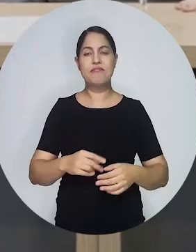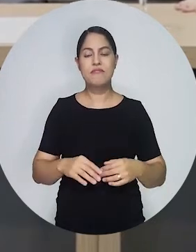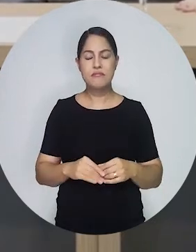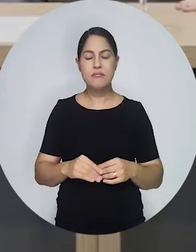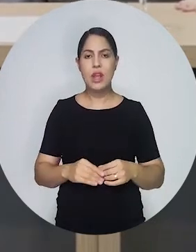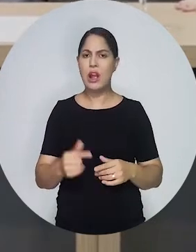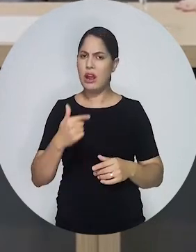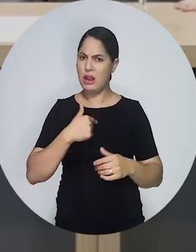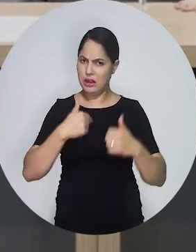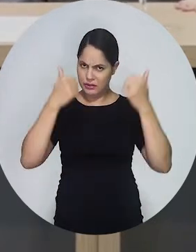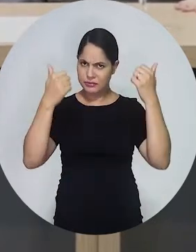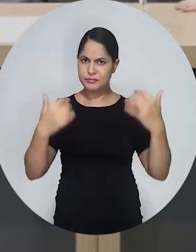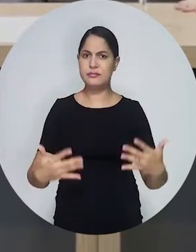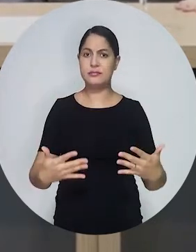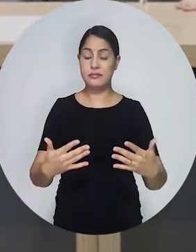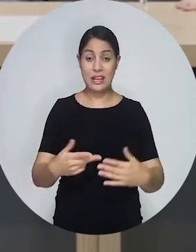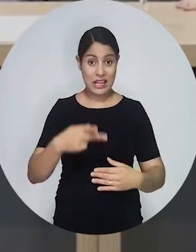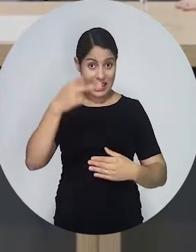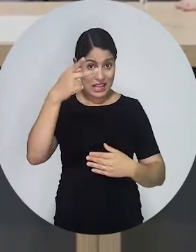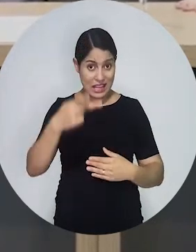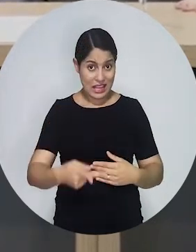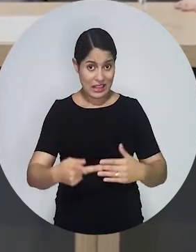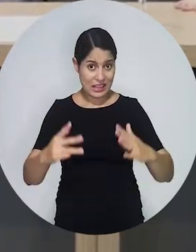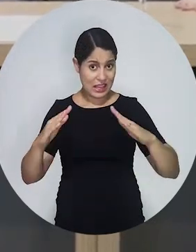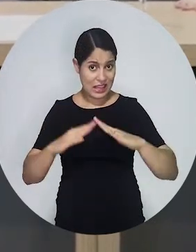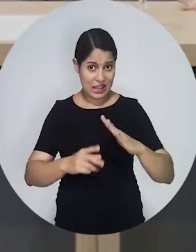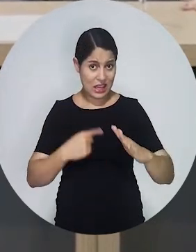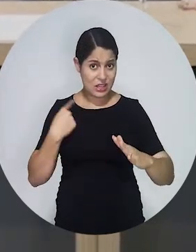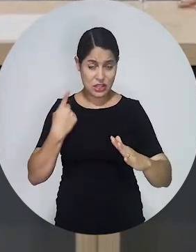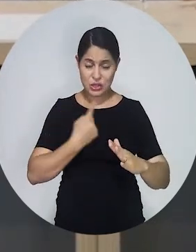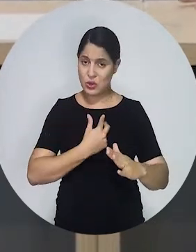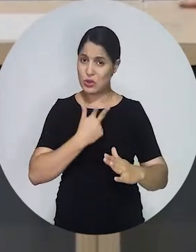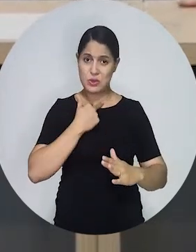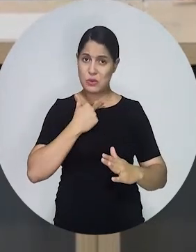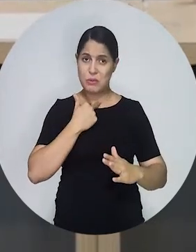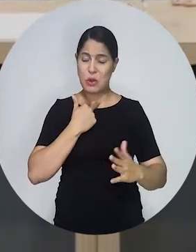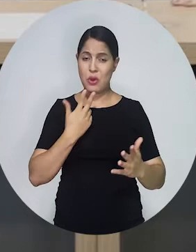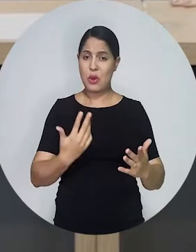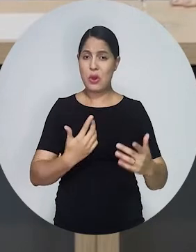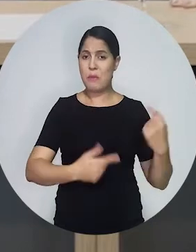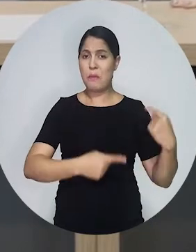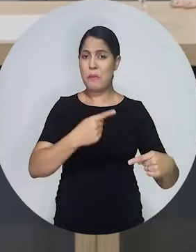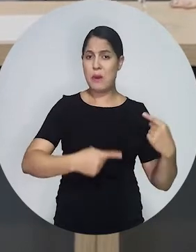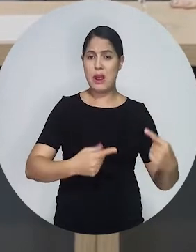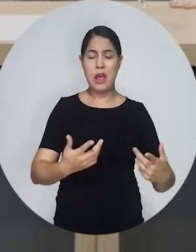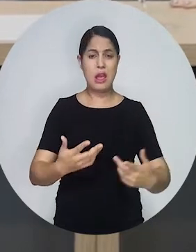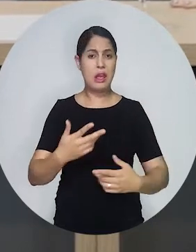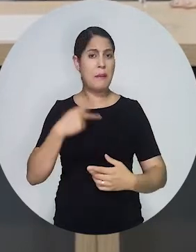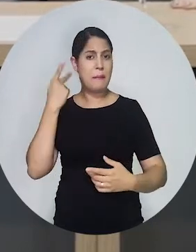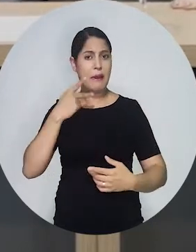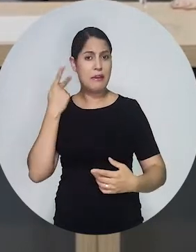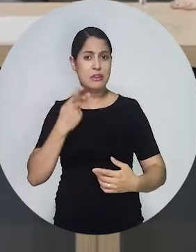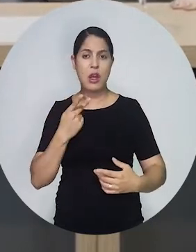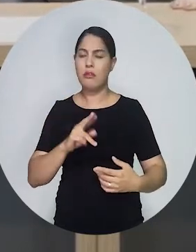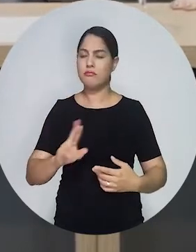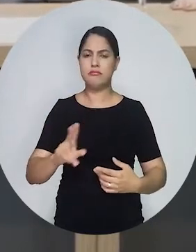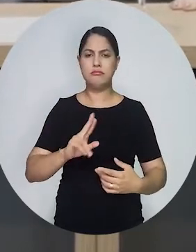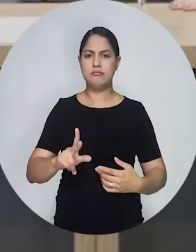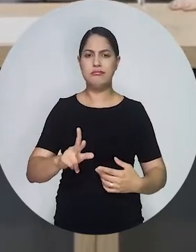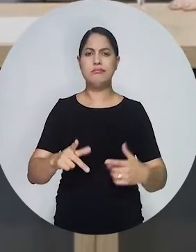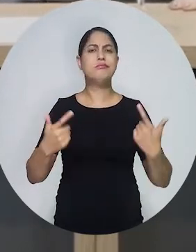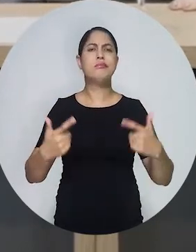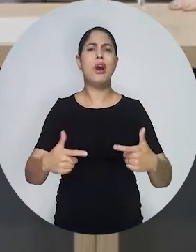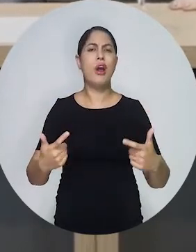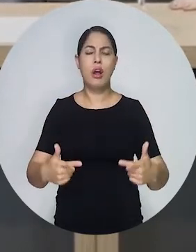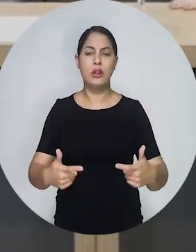costumo dizer que aqui dentro da nossa casa não podem entrar bandeiras político-partidárias, sejam elas